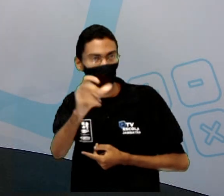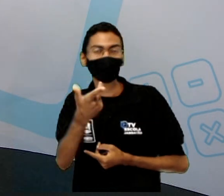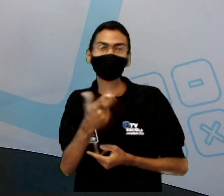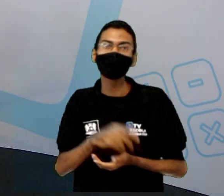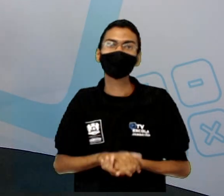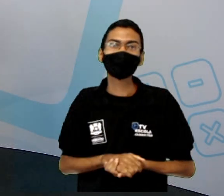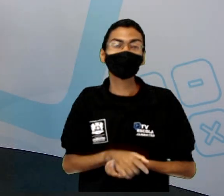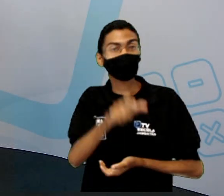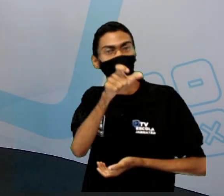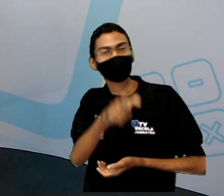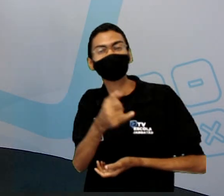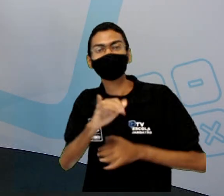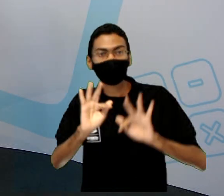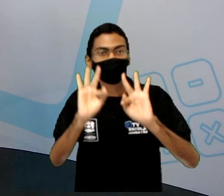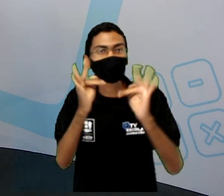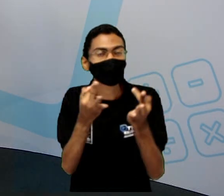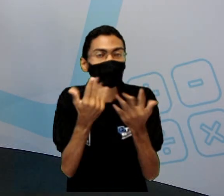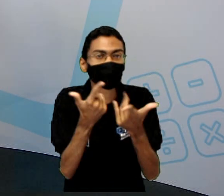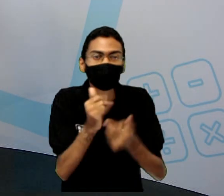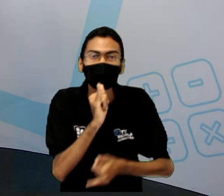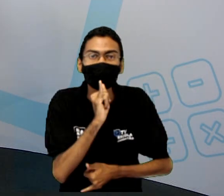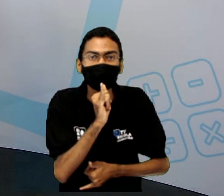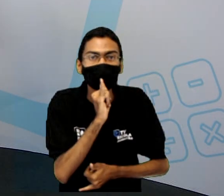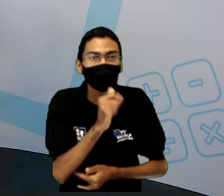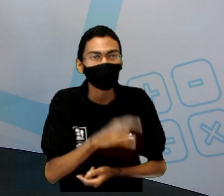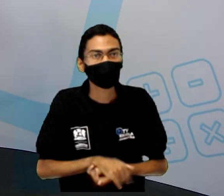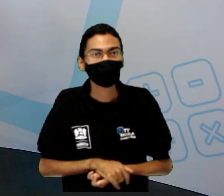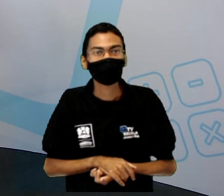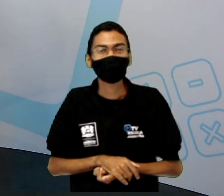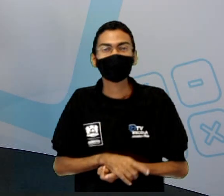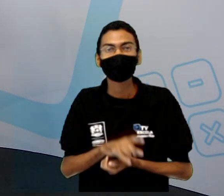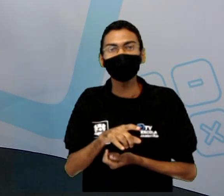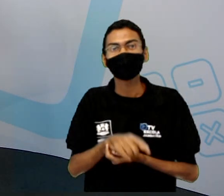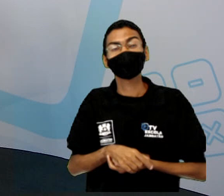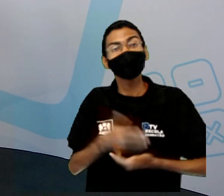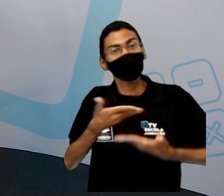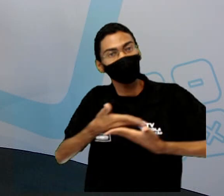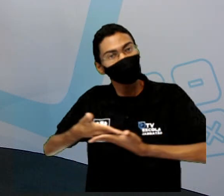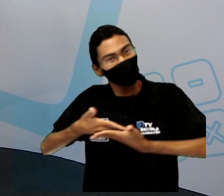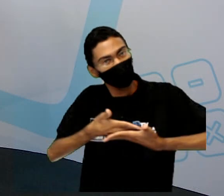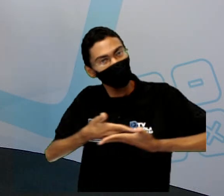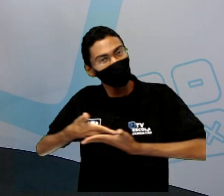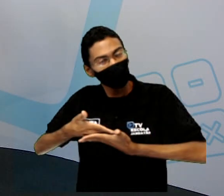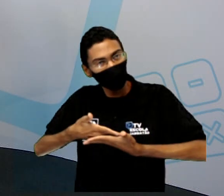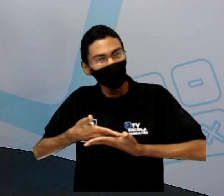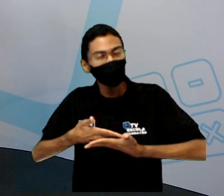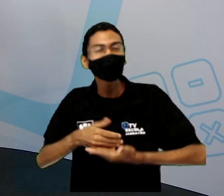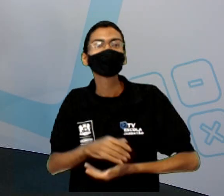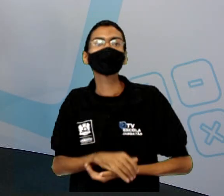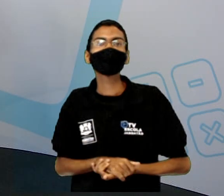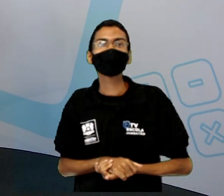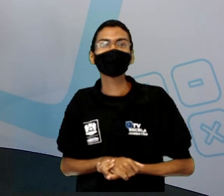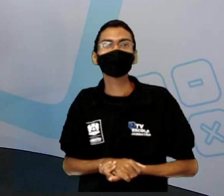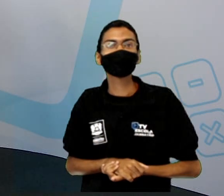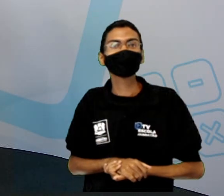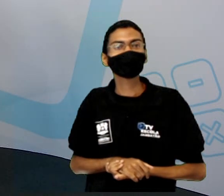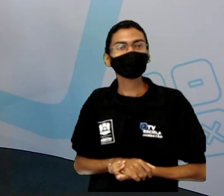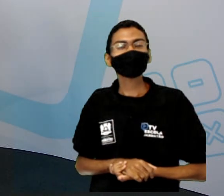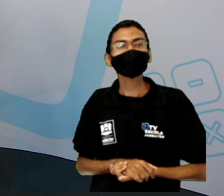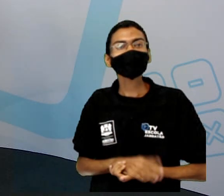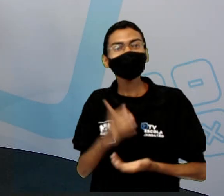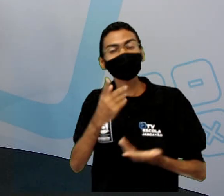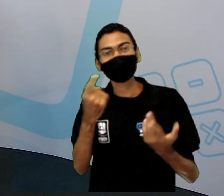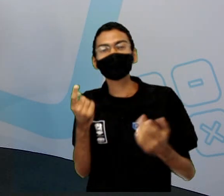sujeito simples, como está aqui no exemplo, the baby, o bebê. Então, se a frase está no singular, na